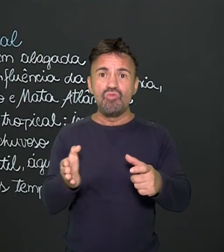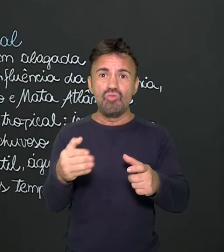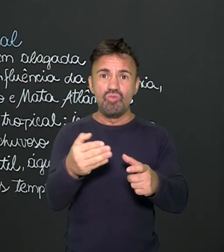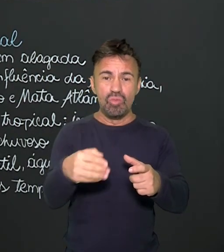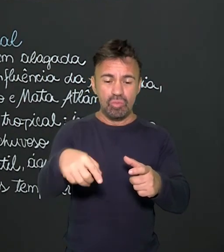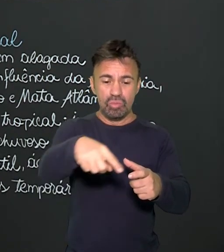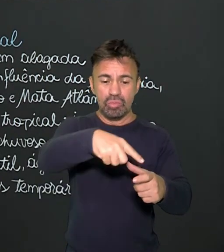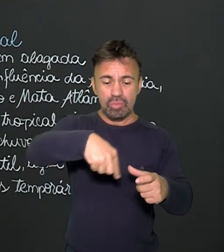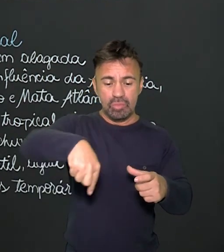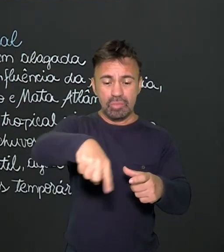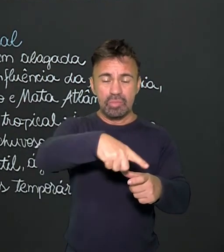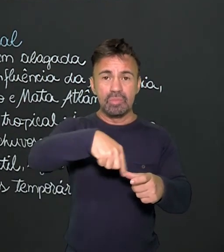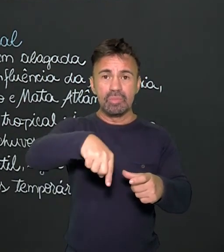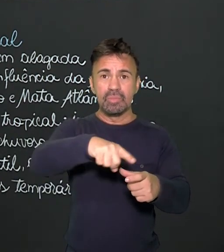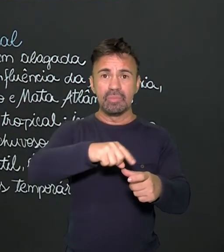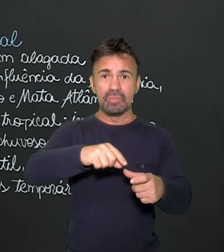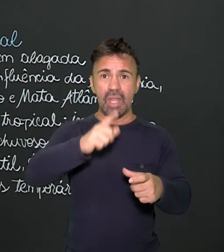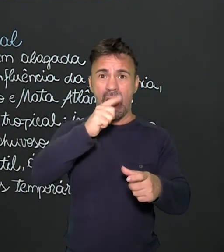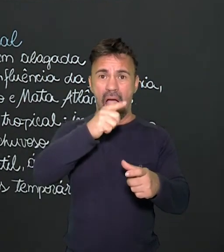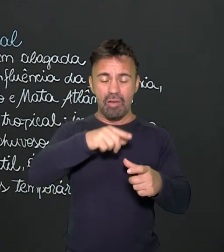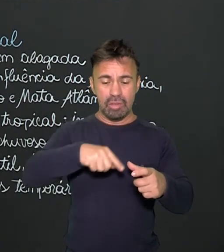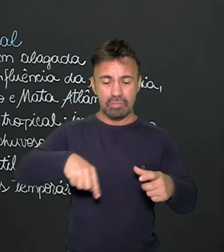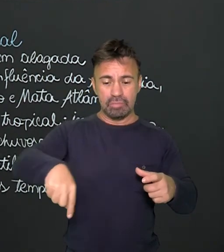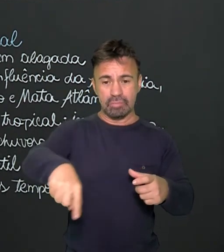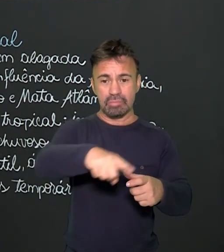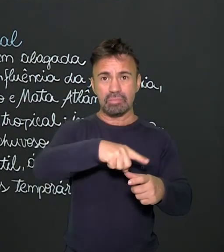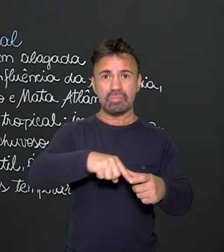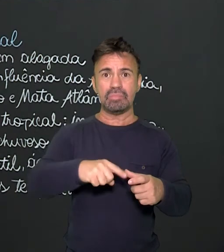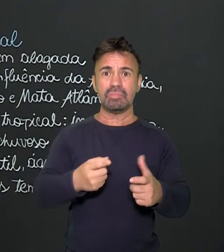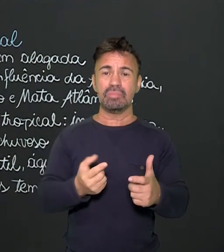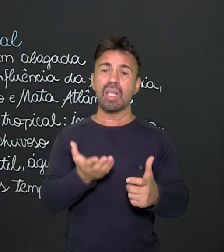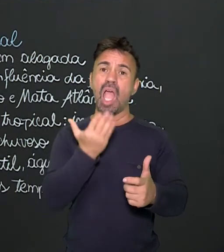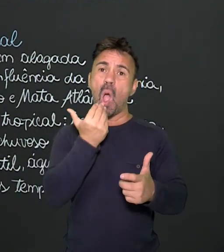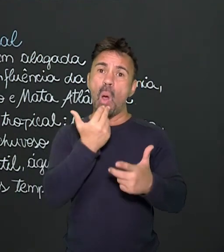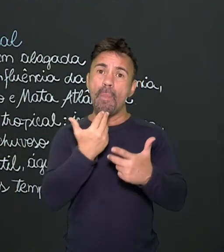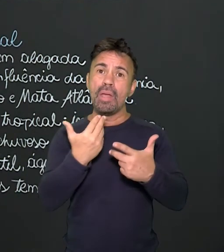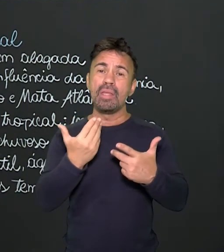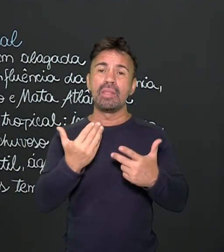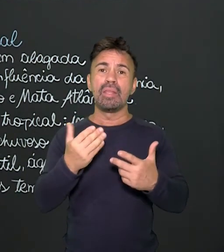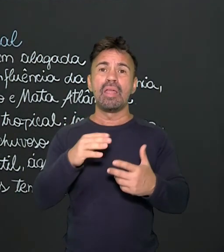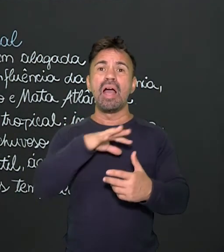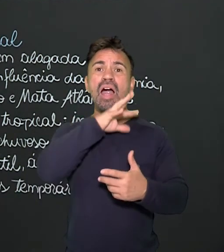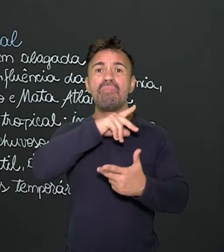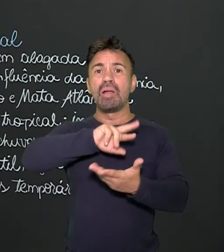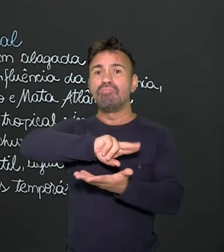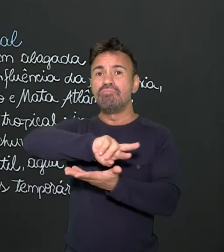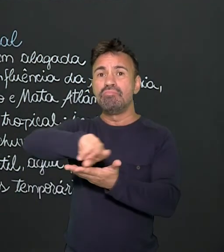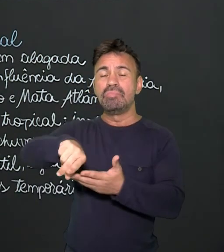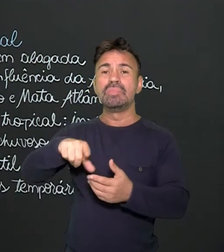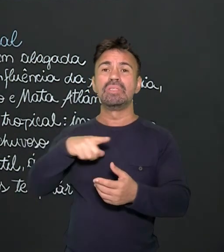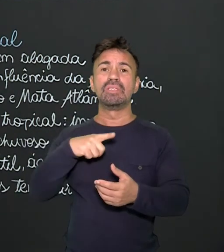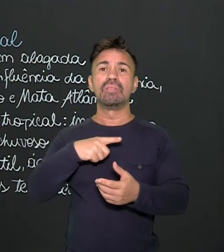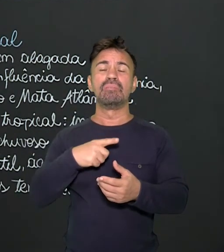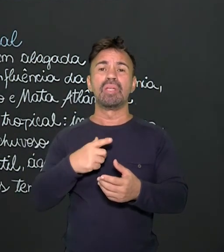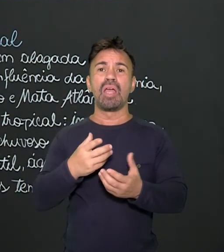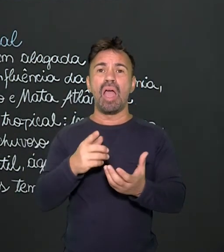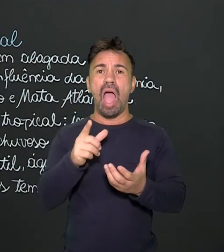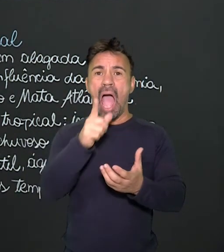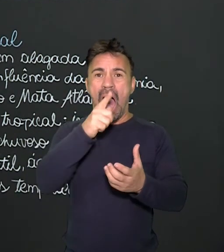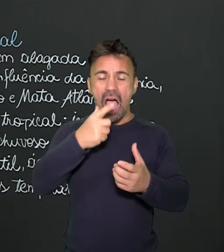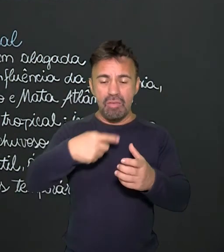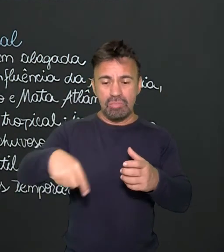peixes que, estando ali aquele lago ativo, servem de alimento para outros animais e quando esse